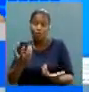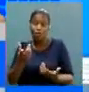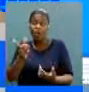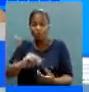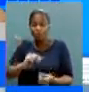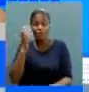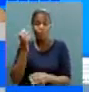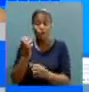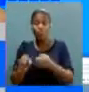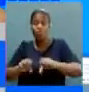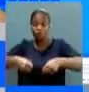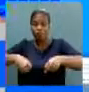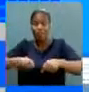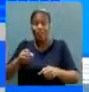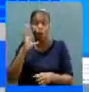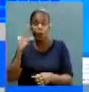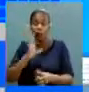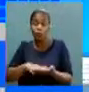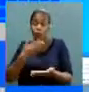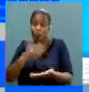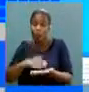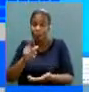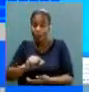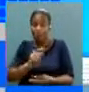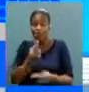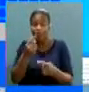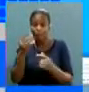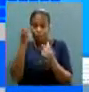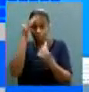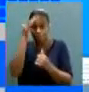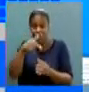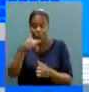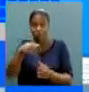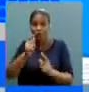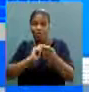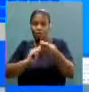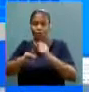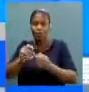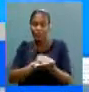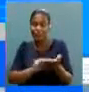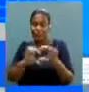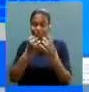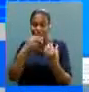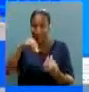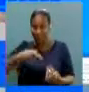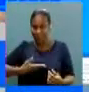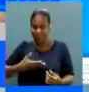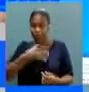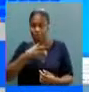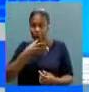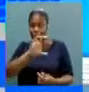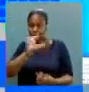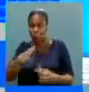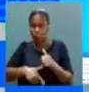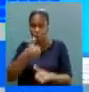e alojamento e restauração perante estes dados hoje em conferência de imprensa o secretário geral do mp desculpa está melhor